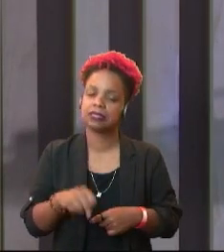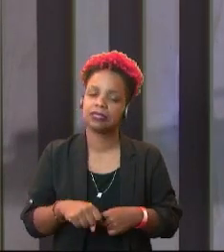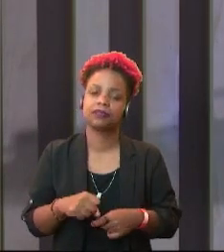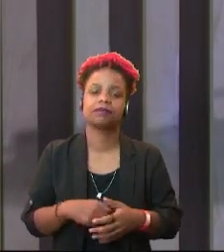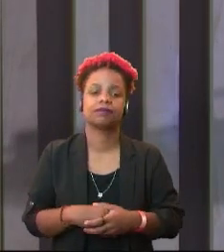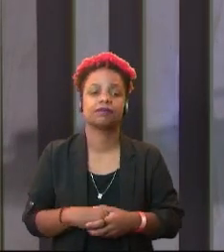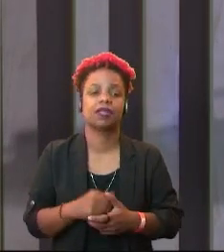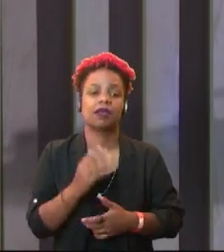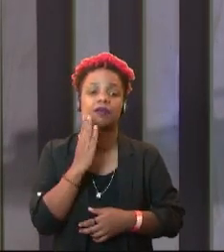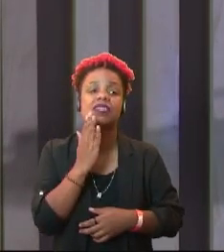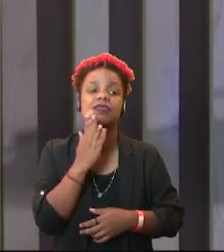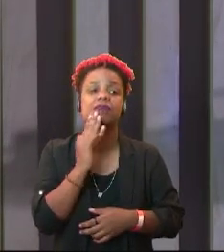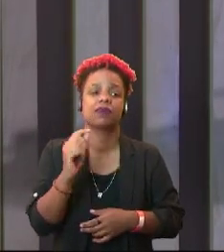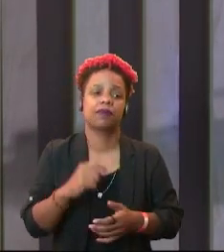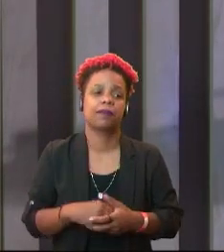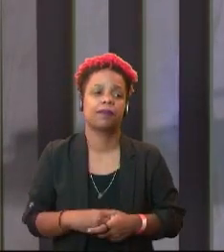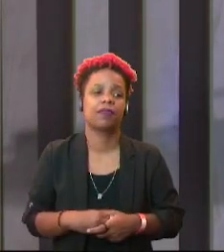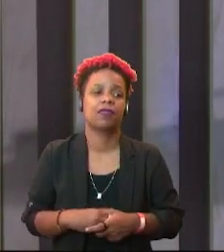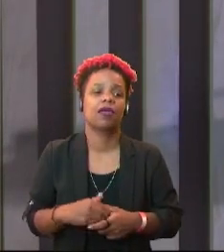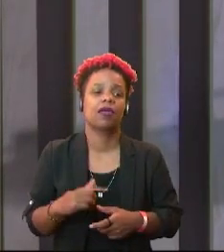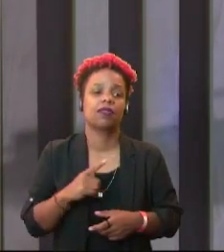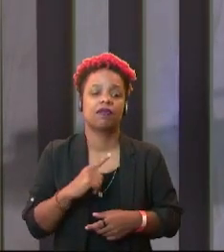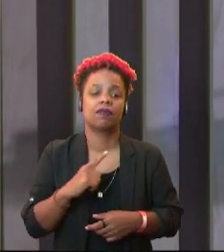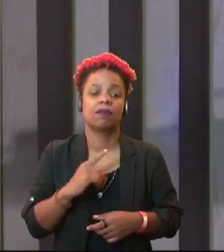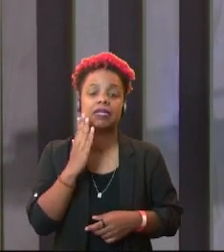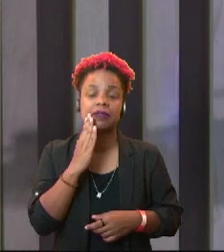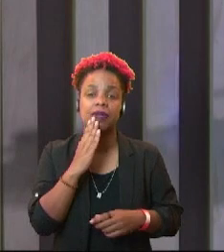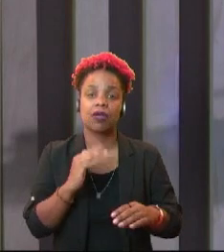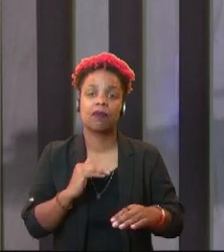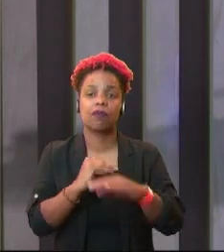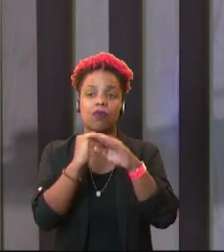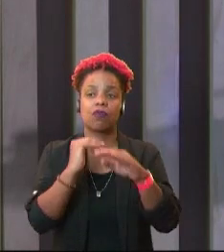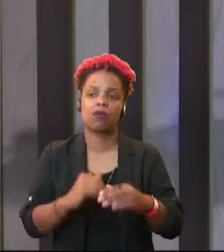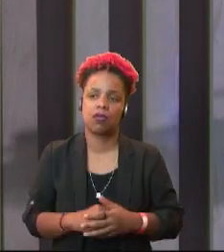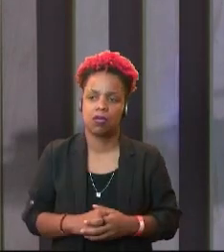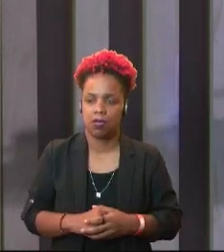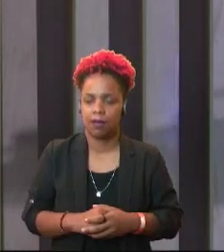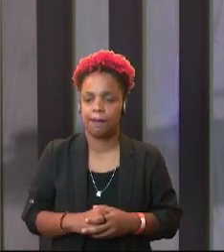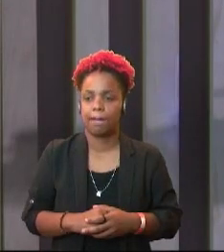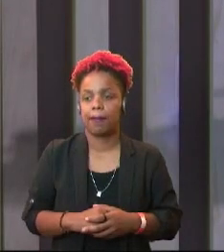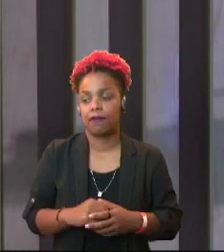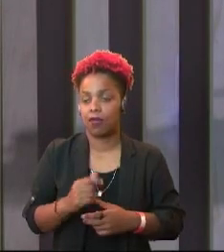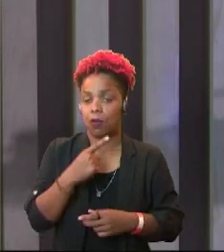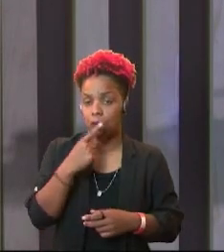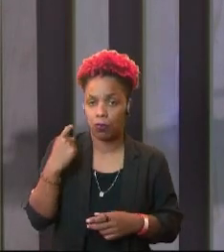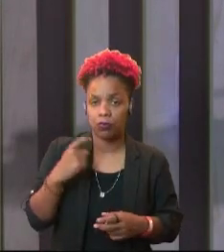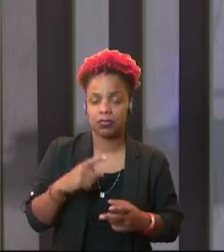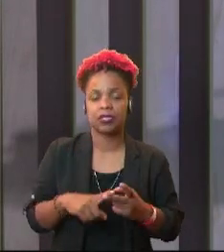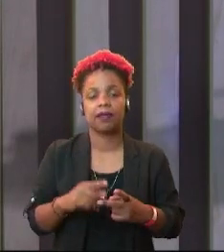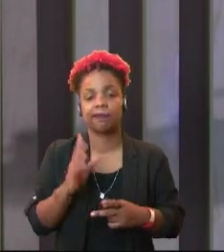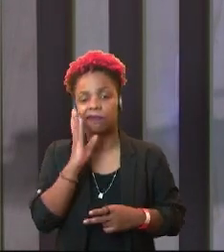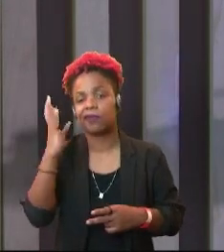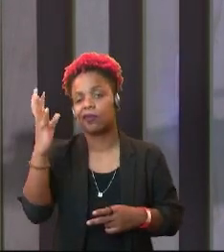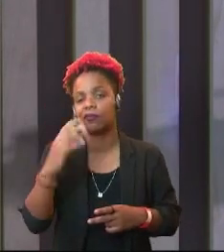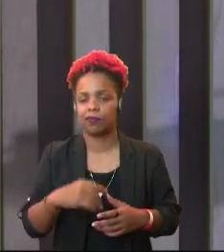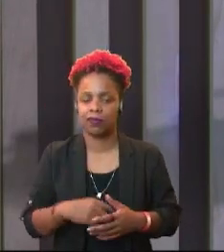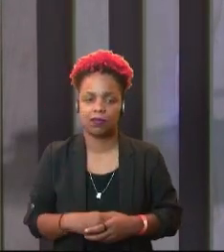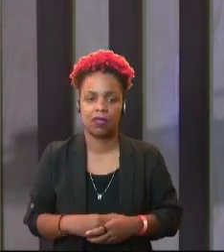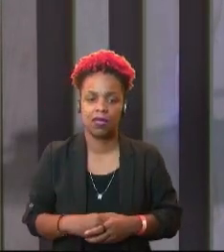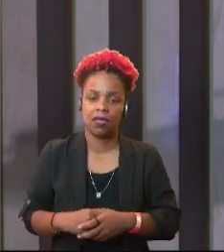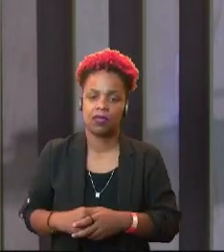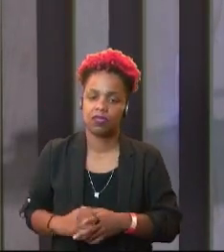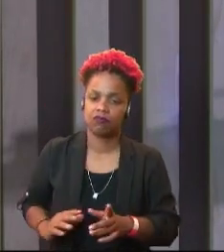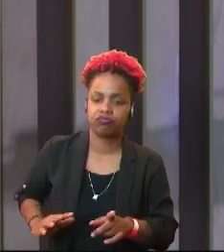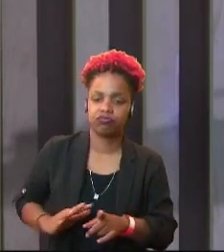quero questionar a noção que existe uma equivalência aqui entre as partes lutando. A Rússia decidiu